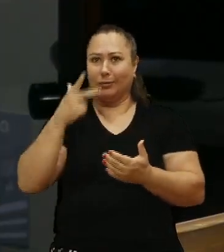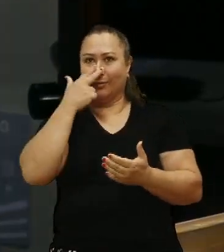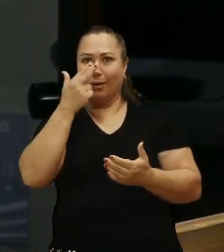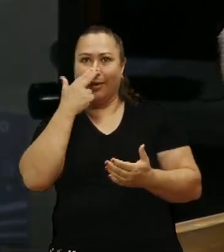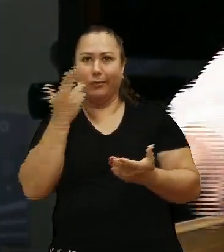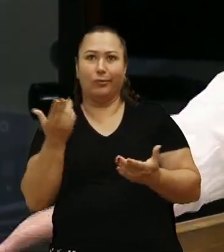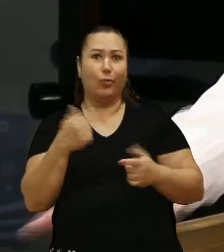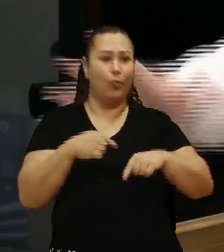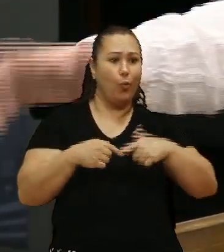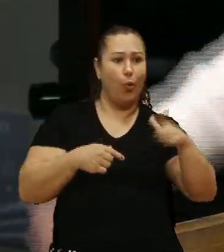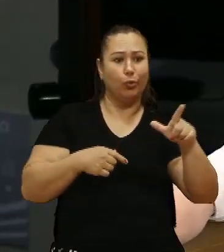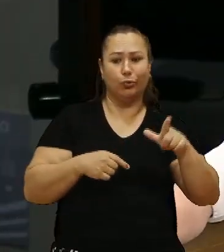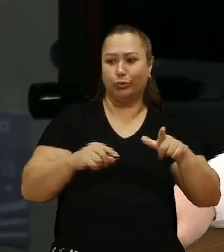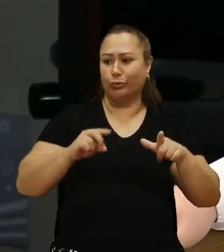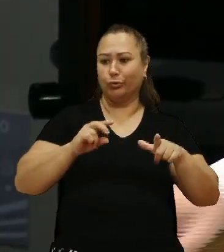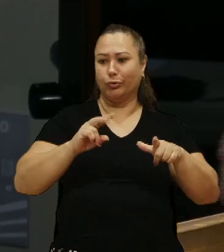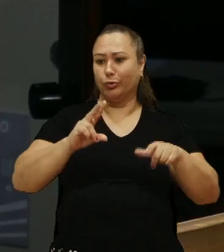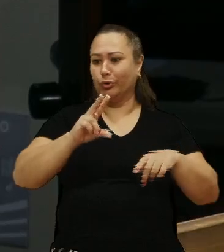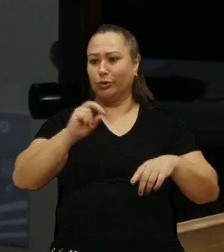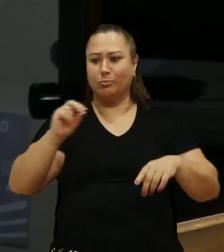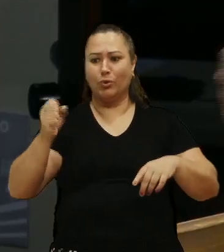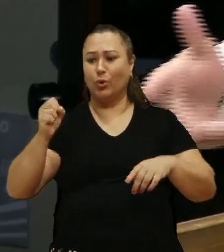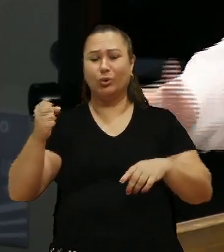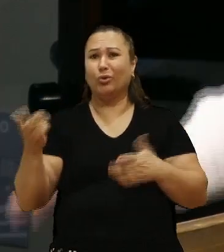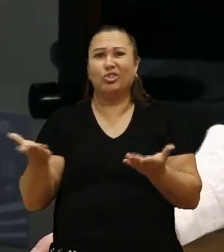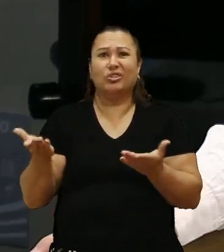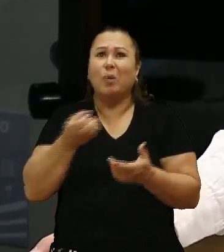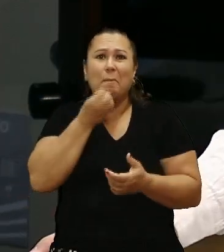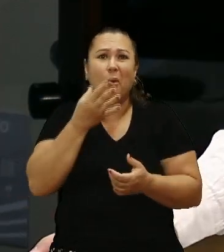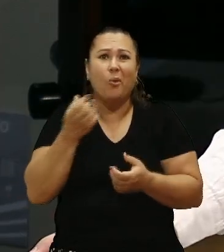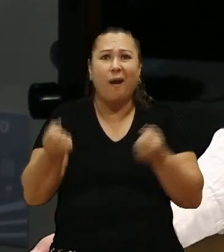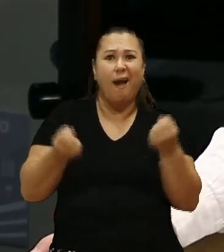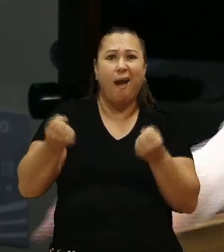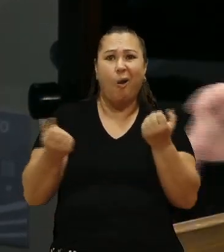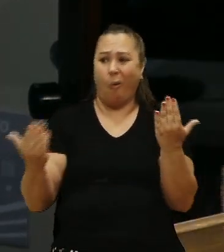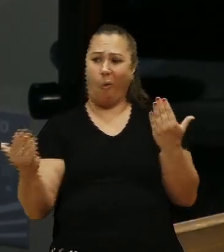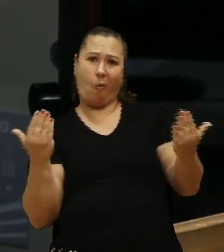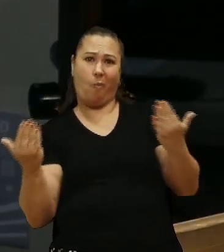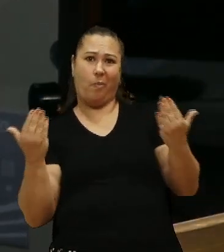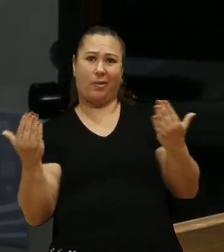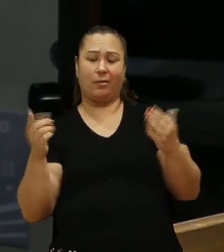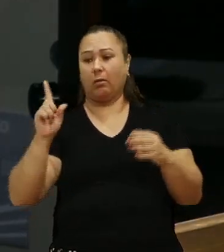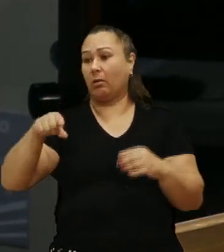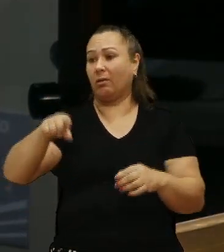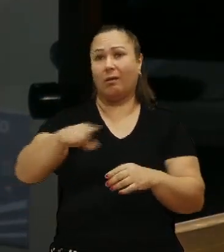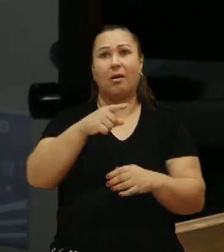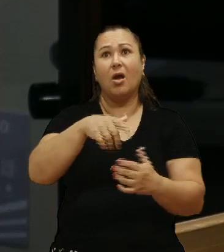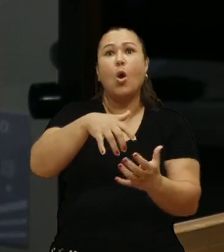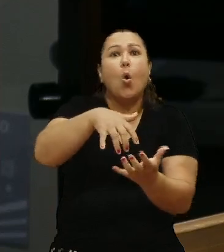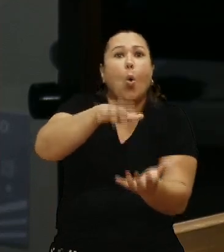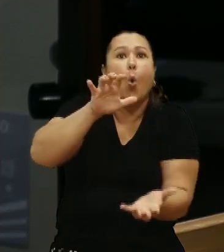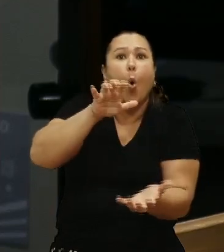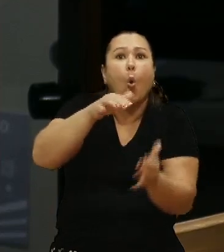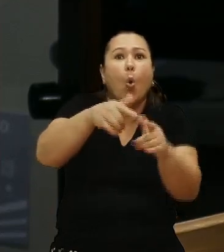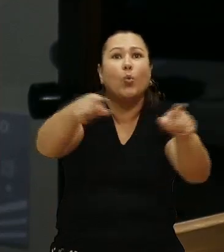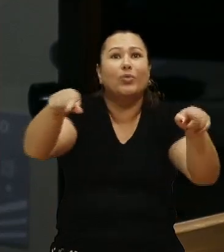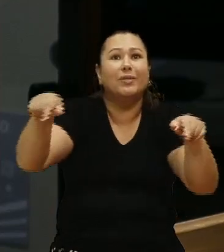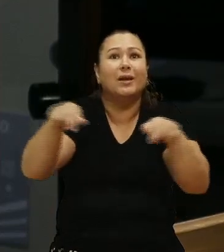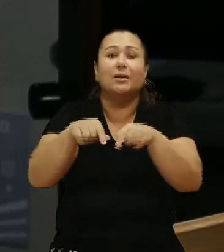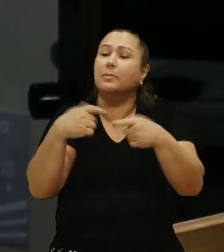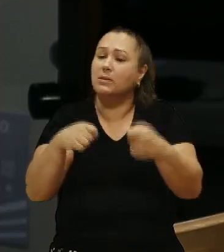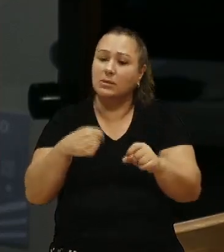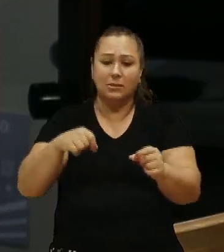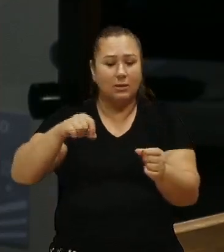Em 2008 ele era uma maravilha. Hoje ele não serve mais. E é isso que é o container. O container tem que ser